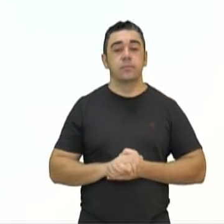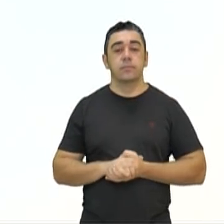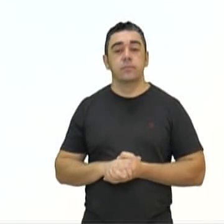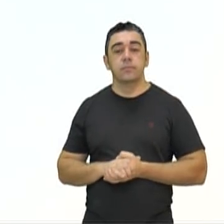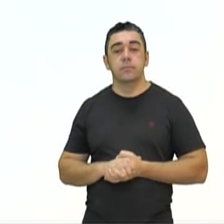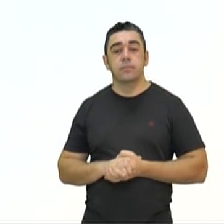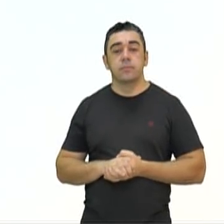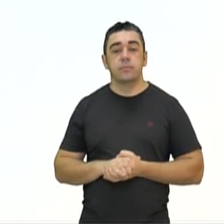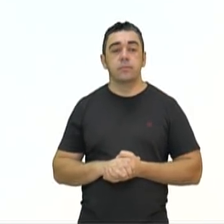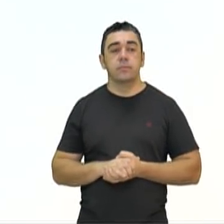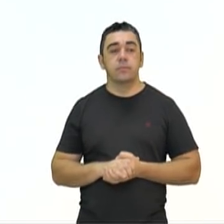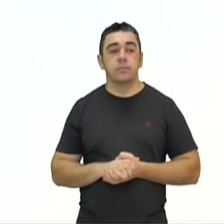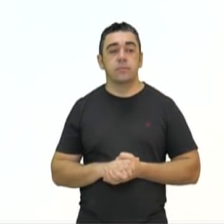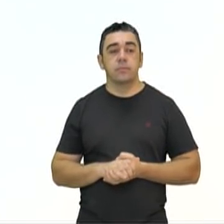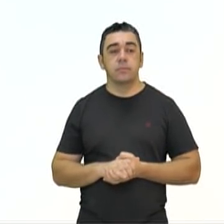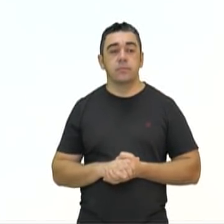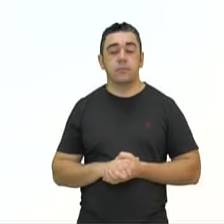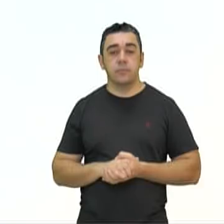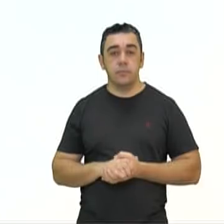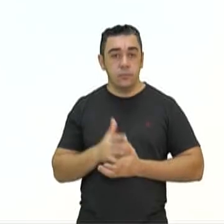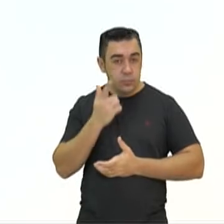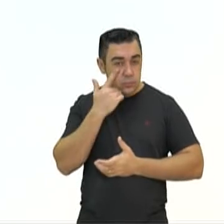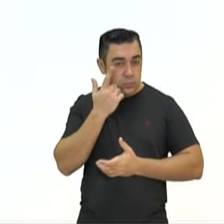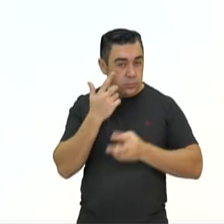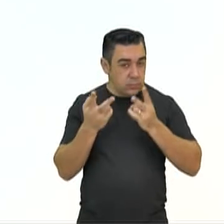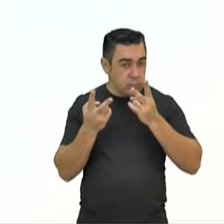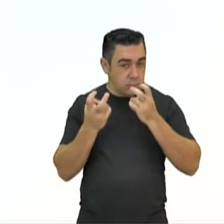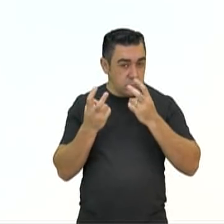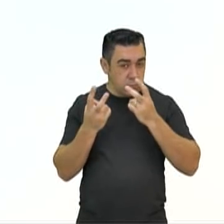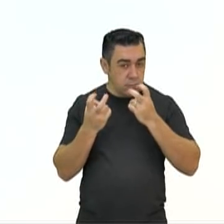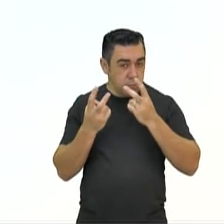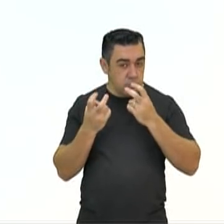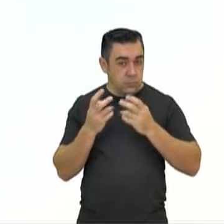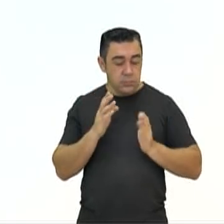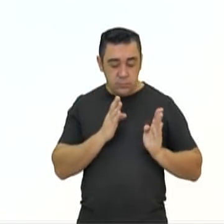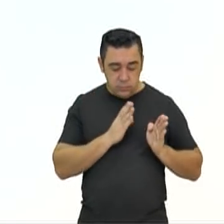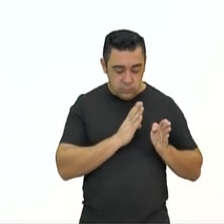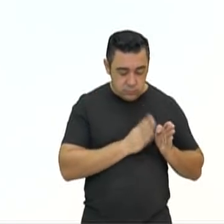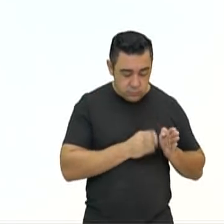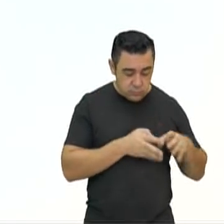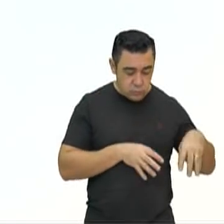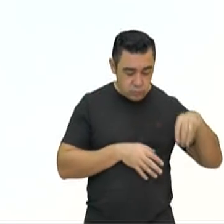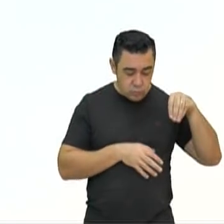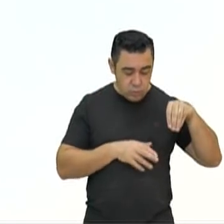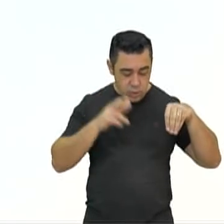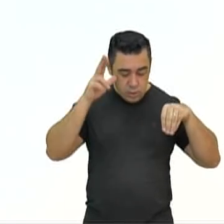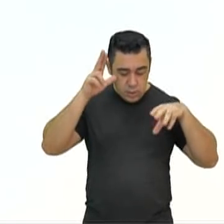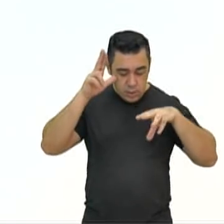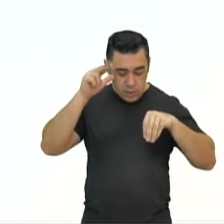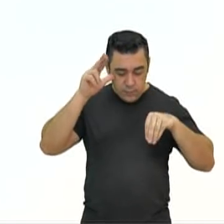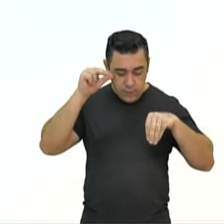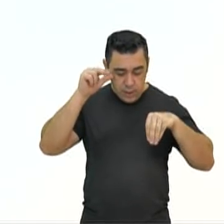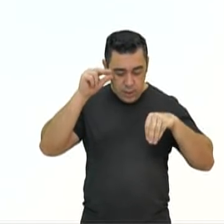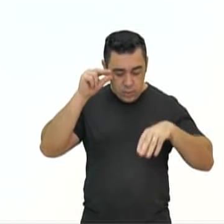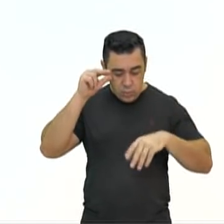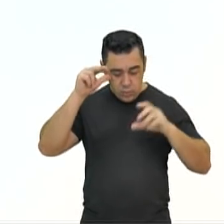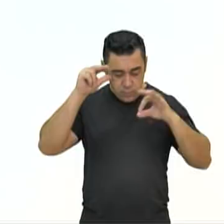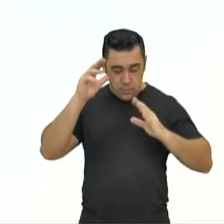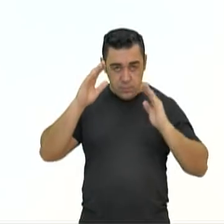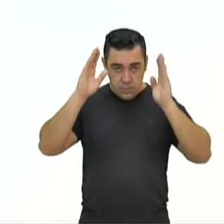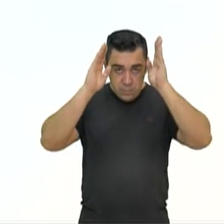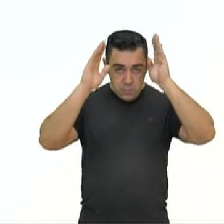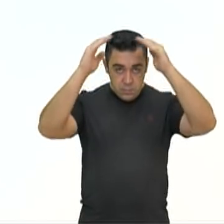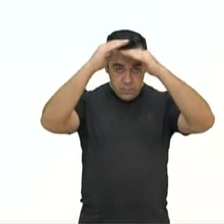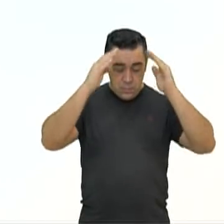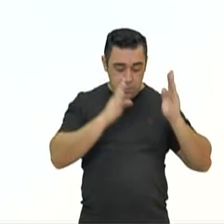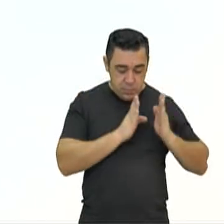Né? E a posição, ó. Repara bem a posição no tabuleiro, né? Torre, cavalo, o bispo, né?